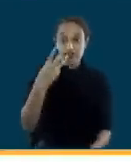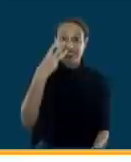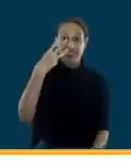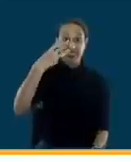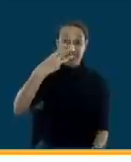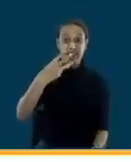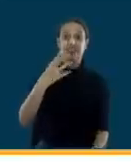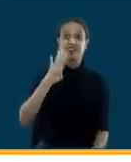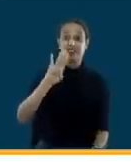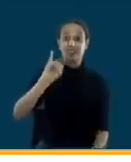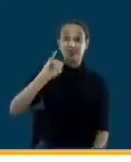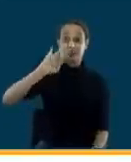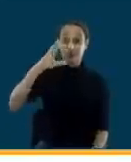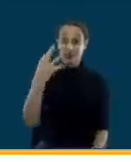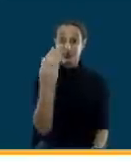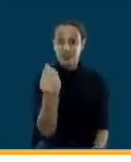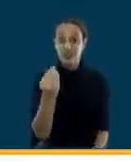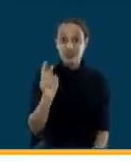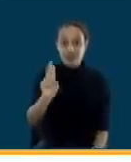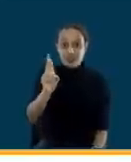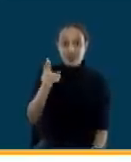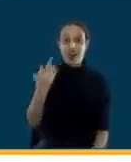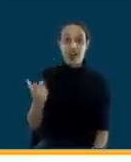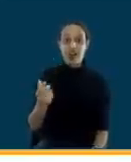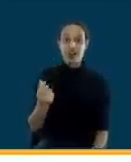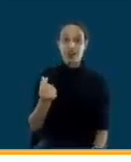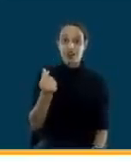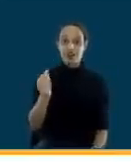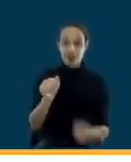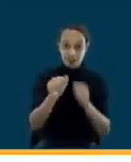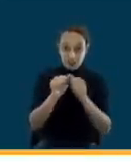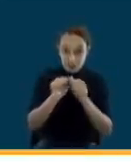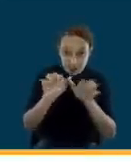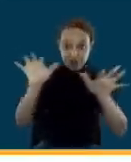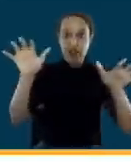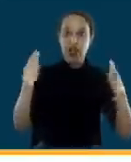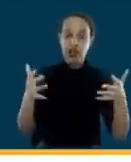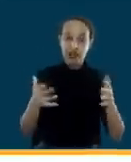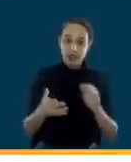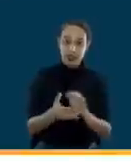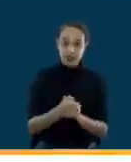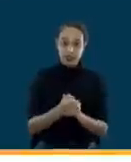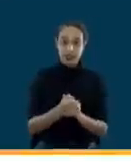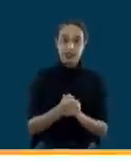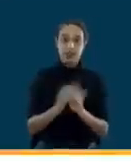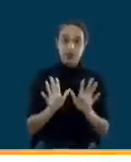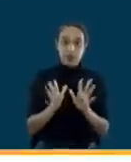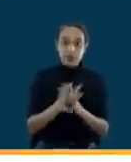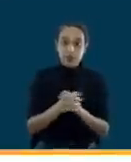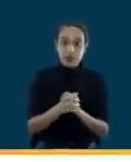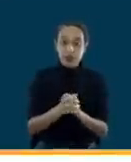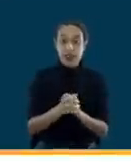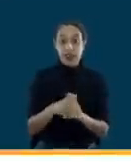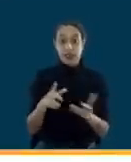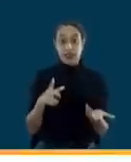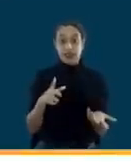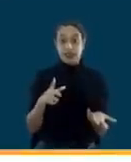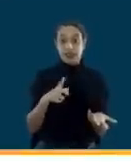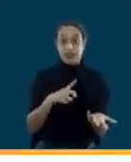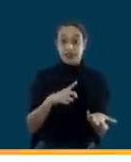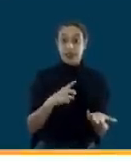recursos histórico, realmente, para um período tão curto, que a gente vai ter que executar esse recurso até dezembro, em municípios